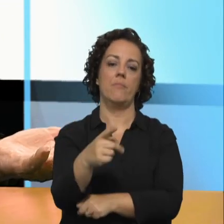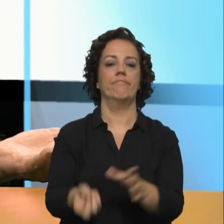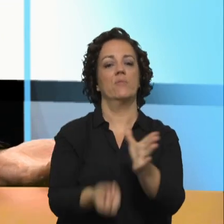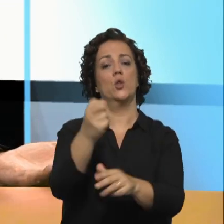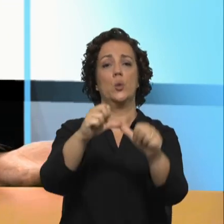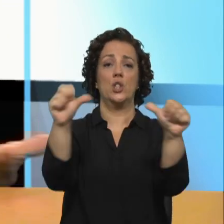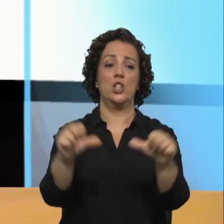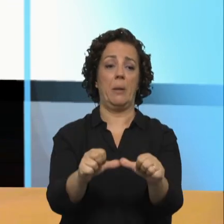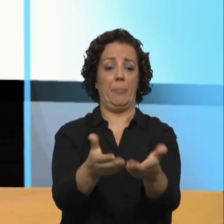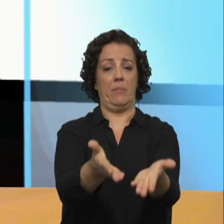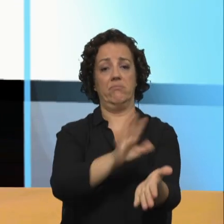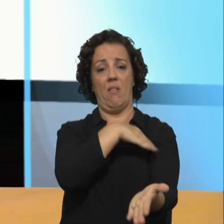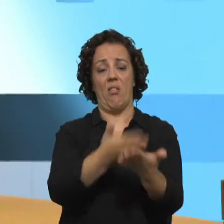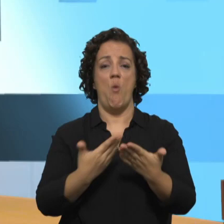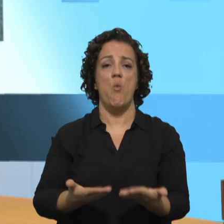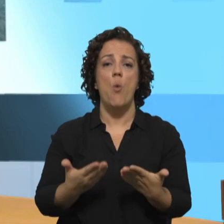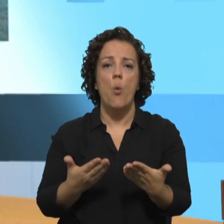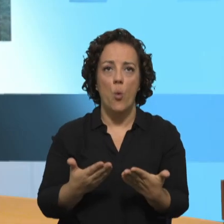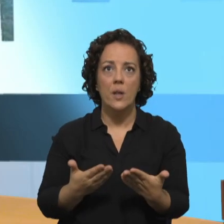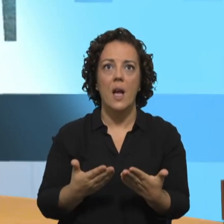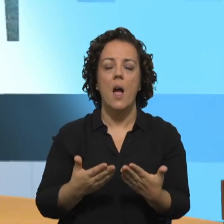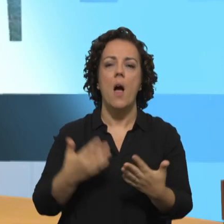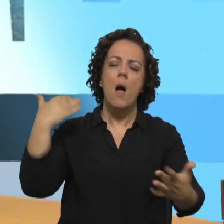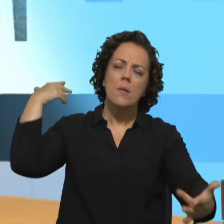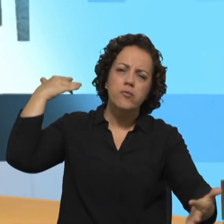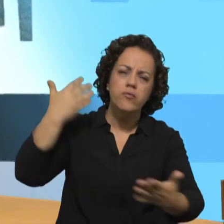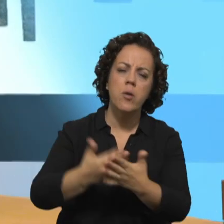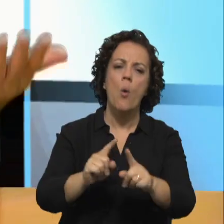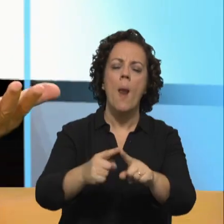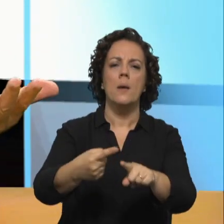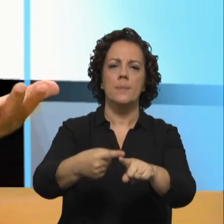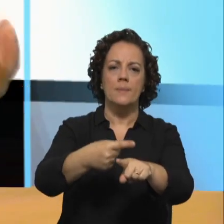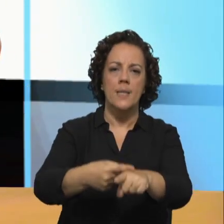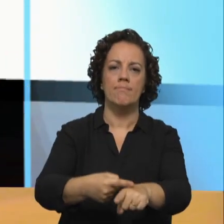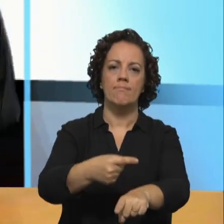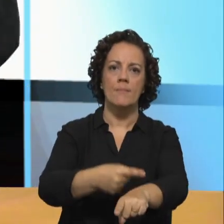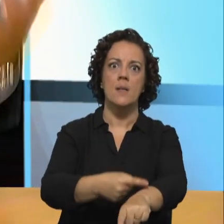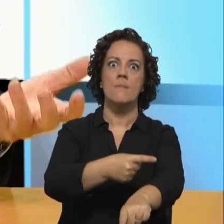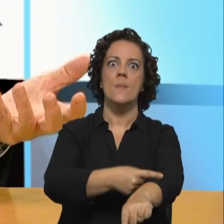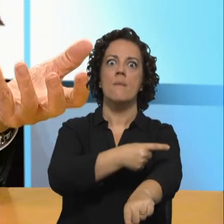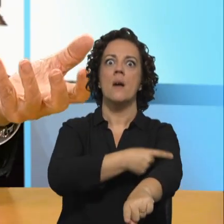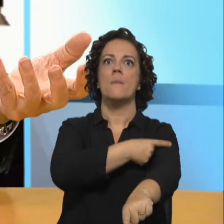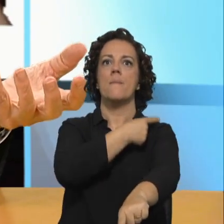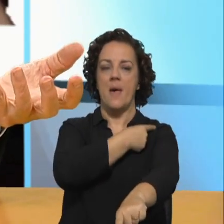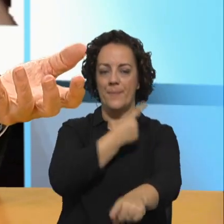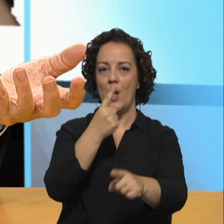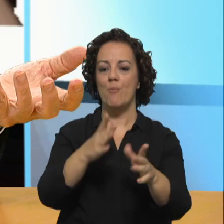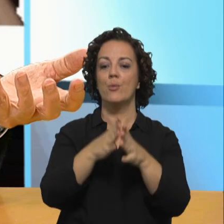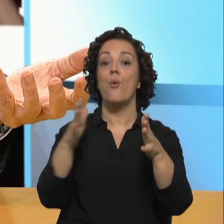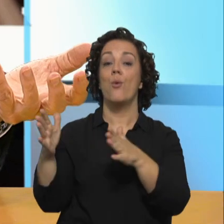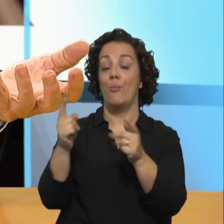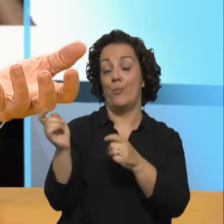nós temos hoje, sempre num crescendo que eu classifico assim. Por um lado, parasitismo para os